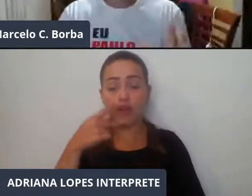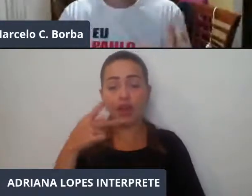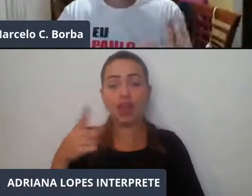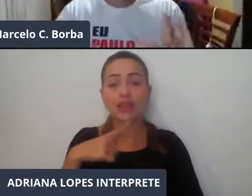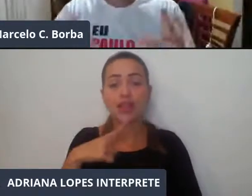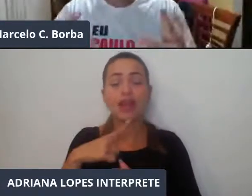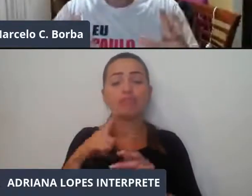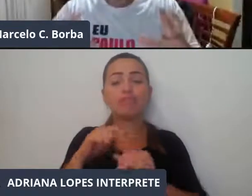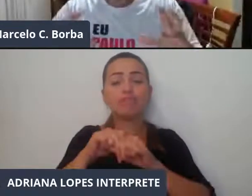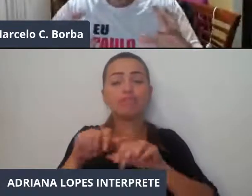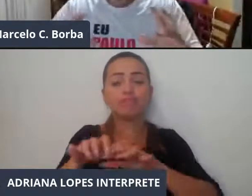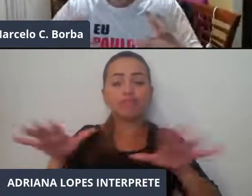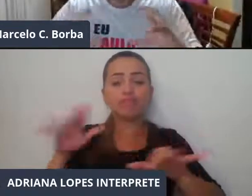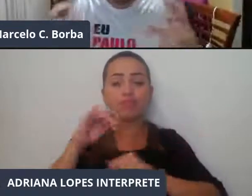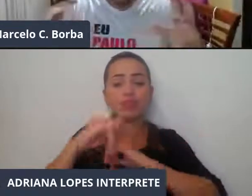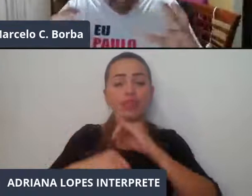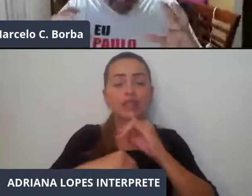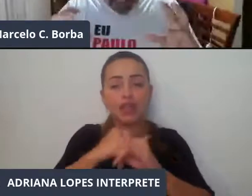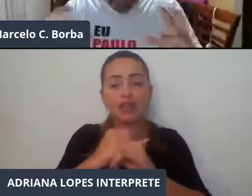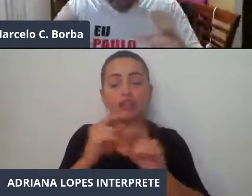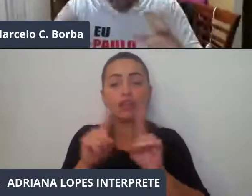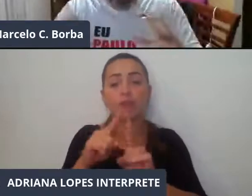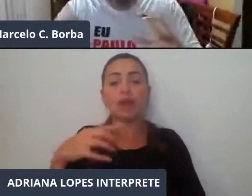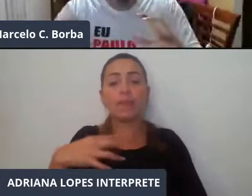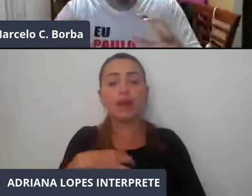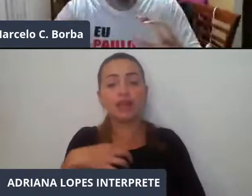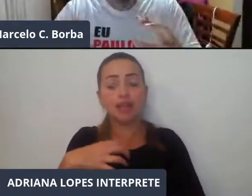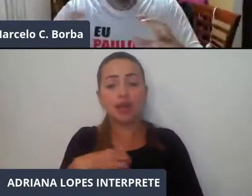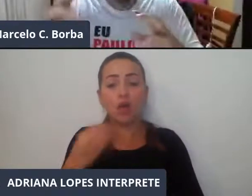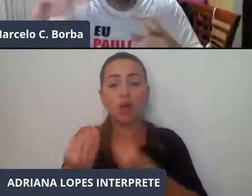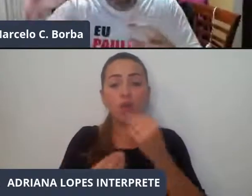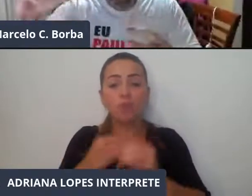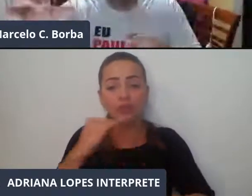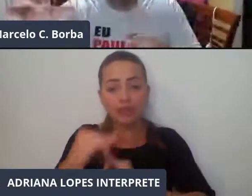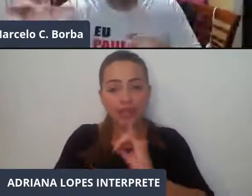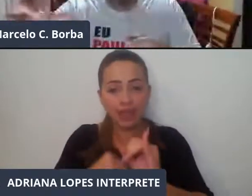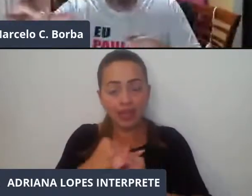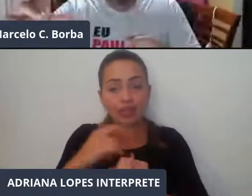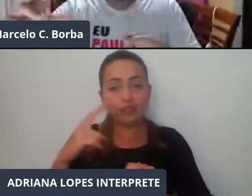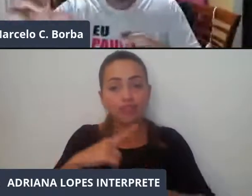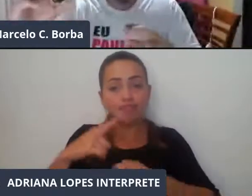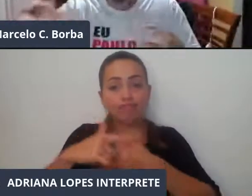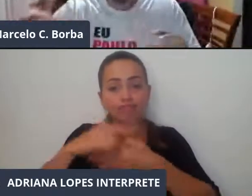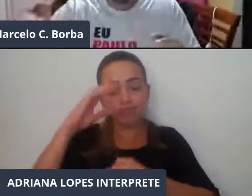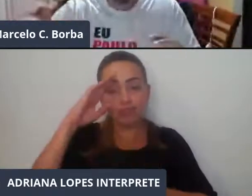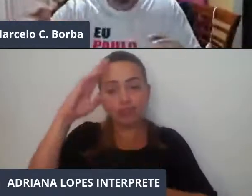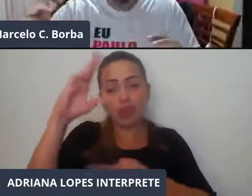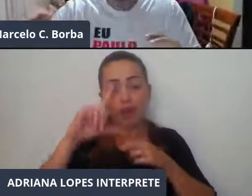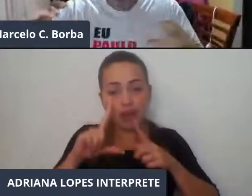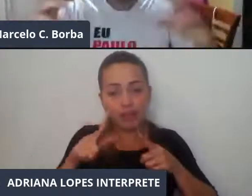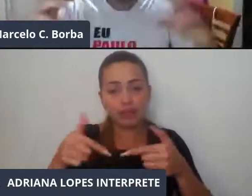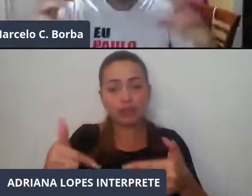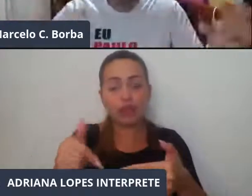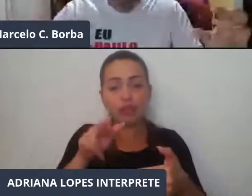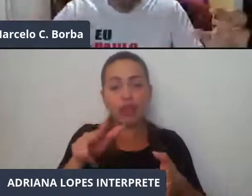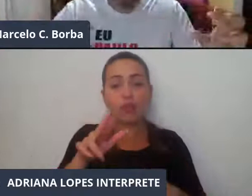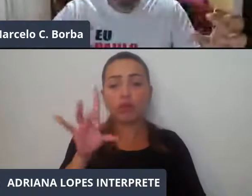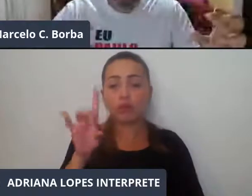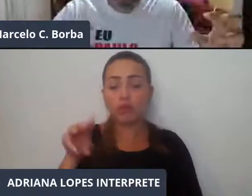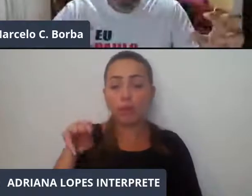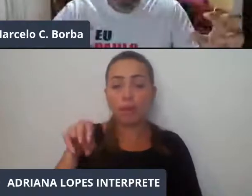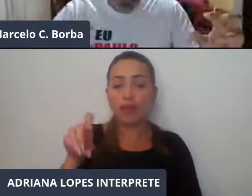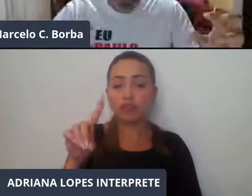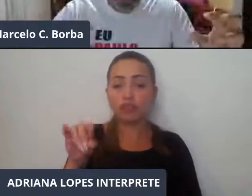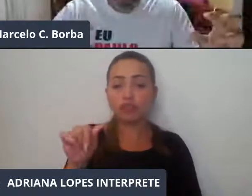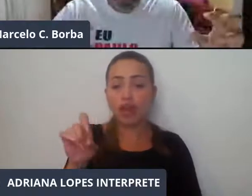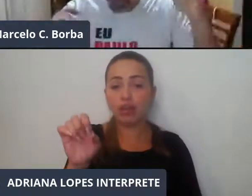da internet e com a maneira que a internet ocupa papel de artefato, não só de mediador, mas também de